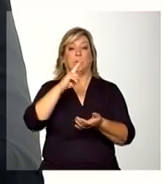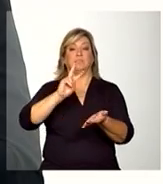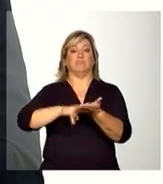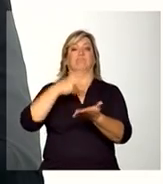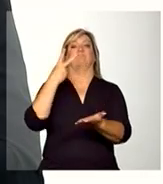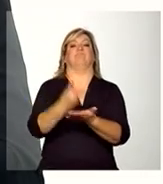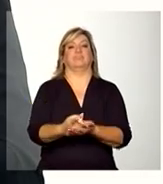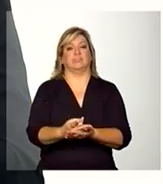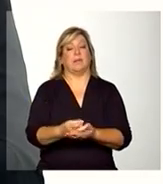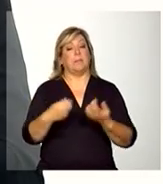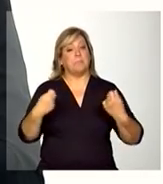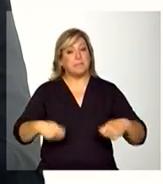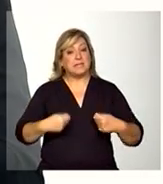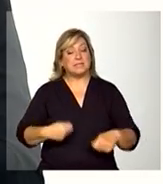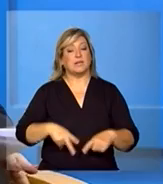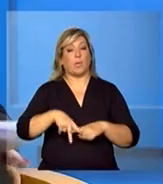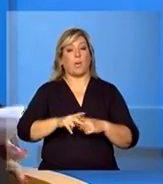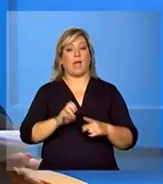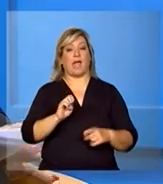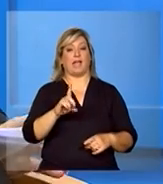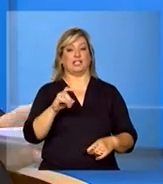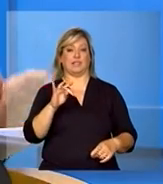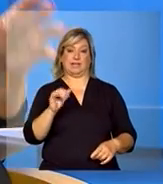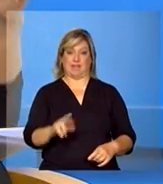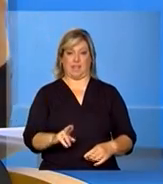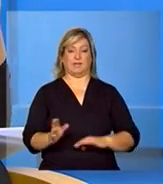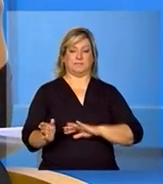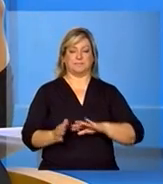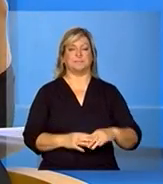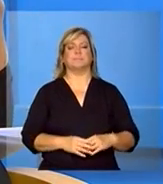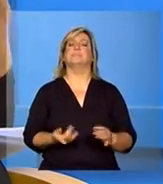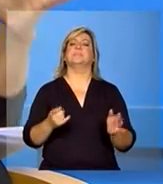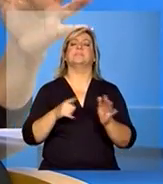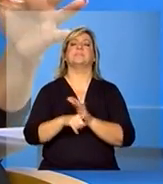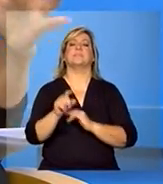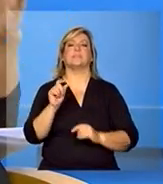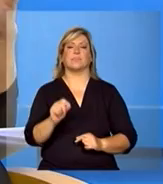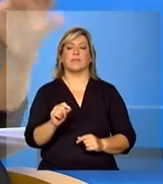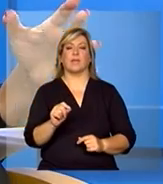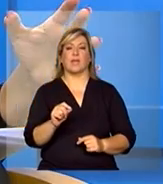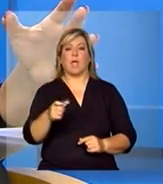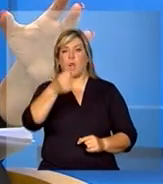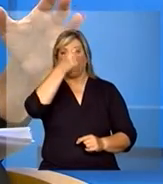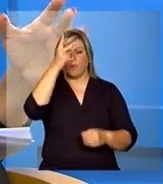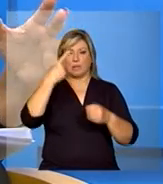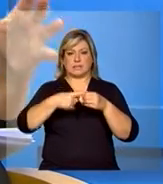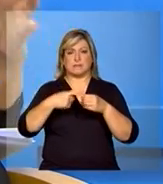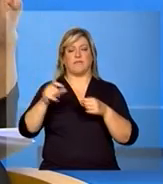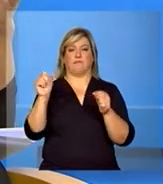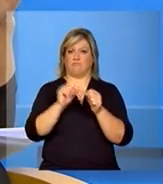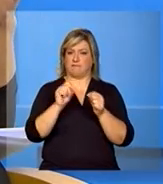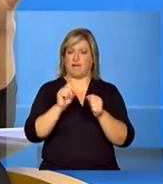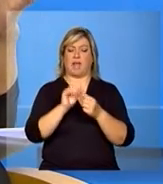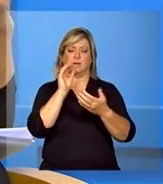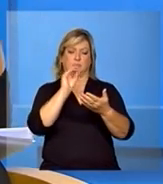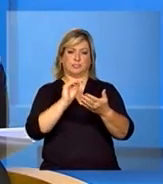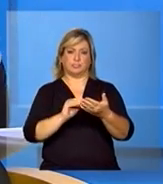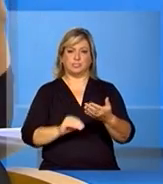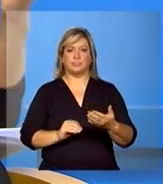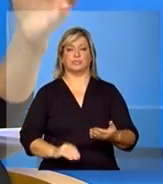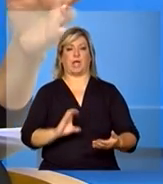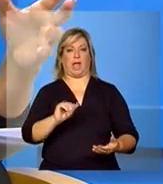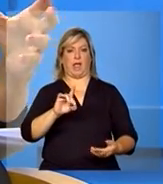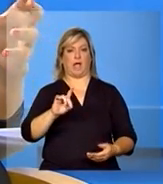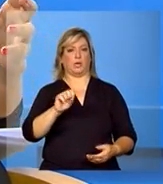cadastro ah perfeito deixa eu te fazer uma pergunta eh eh o município faz todo o cadastro R C de suas